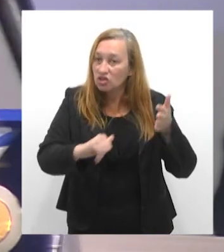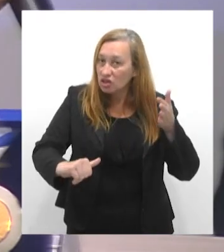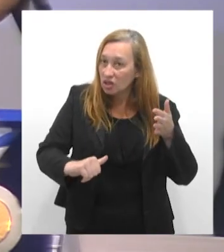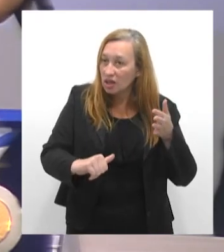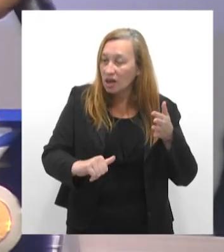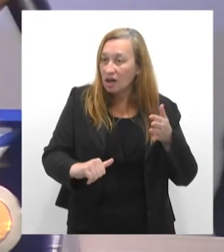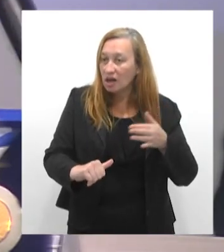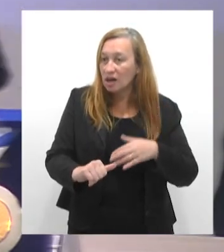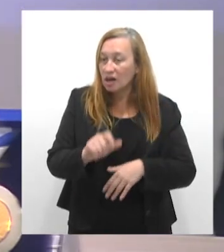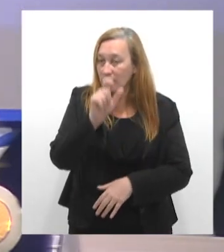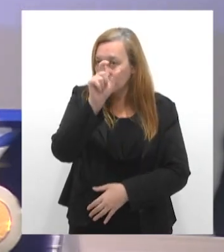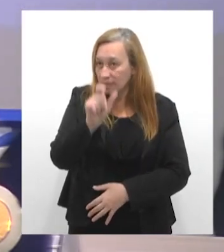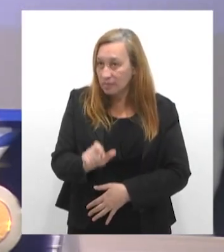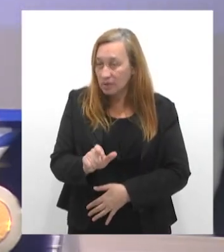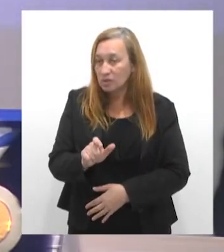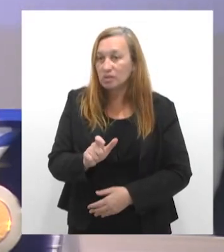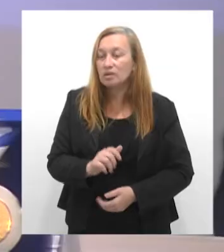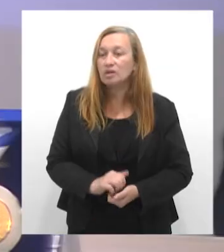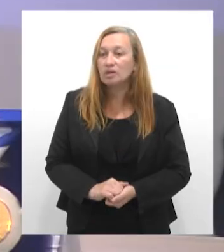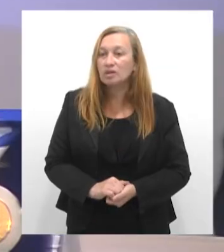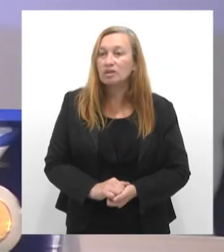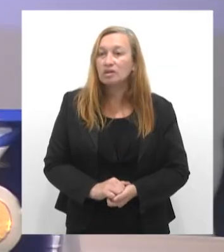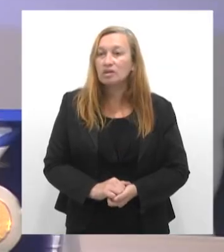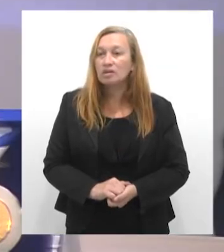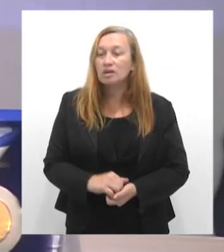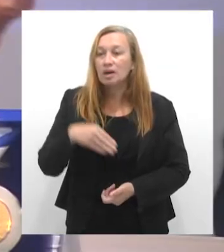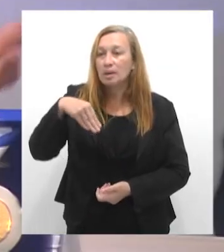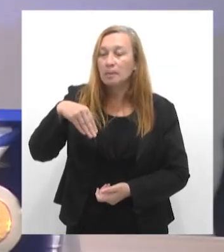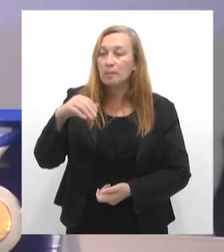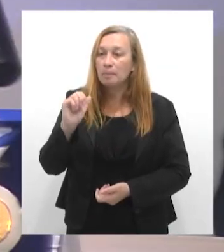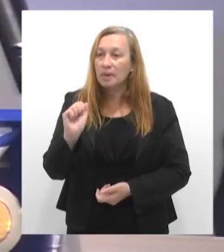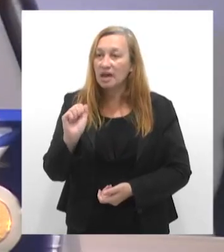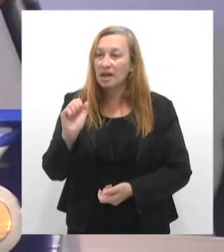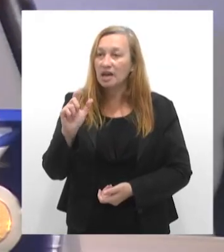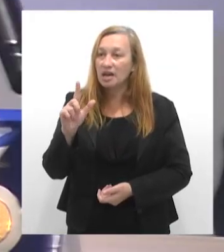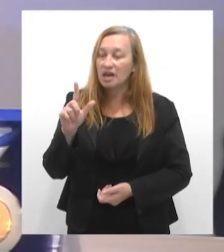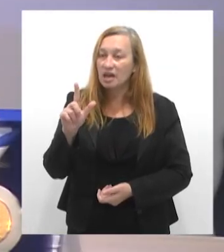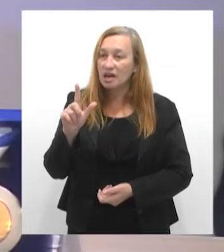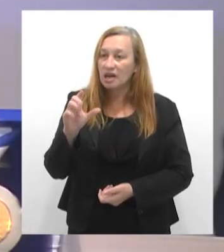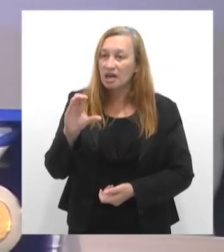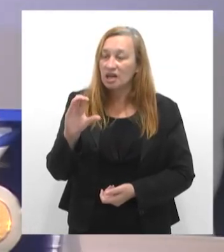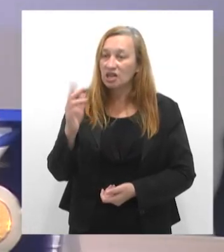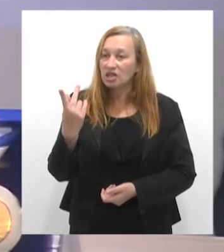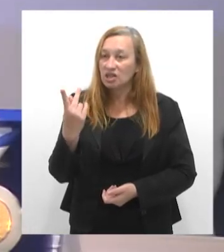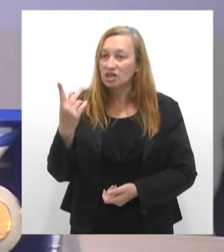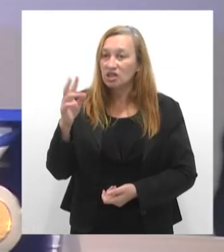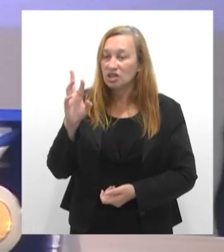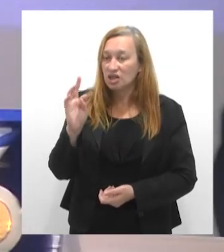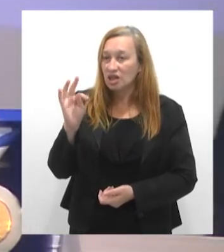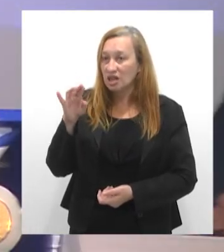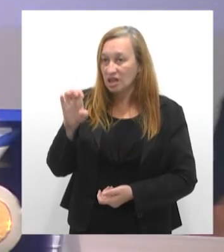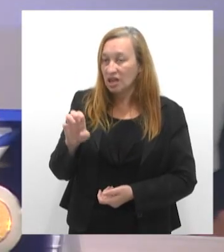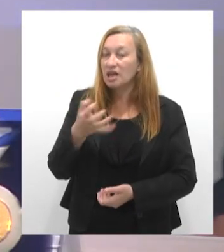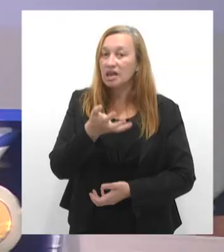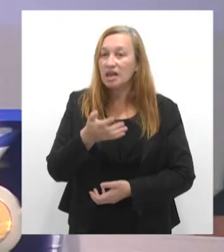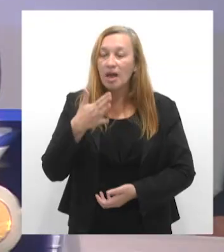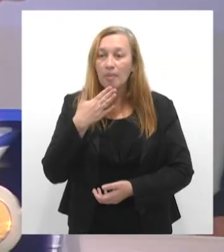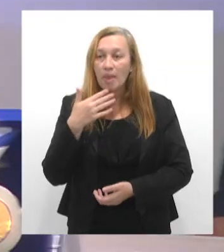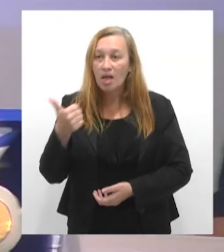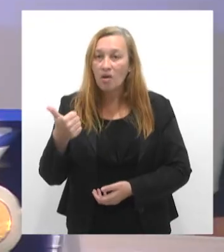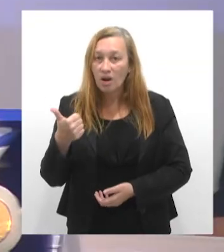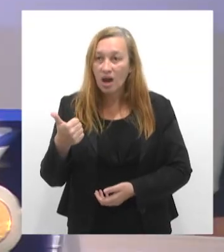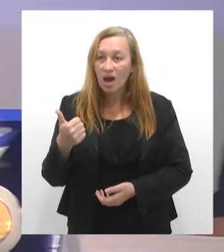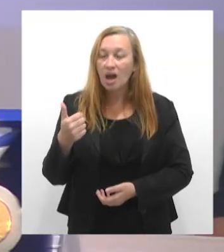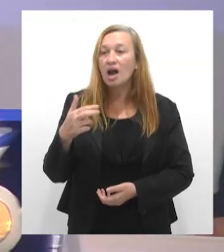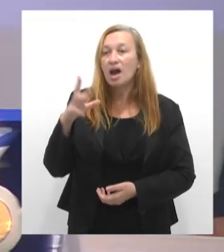os mencheviques queriam melhorar a Rússia com o czarismo. Esse livro,